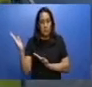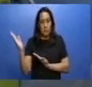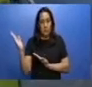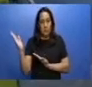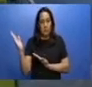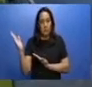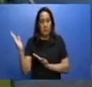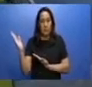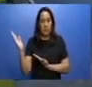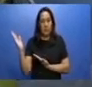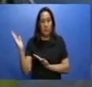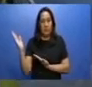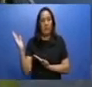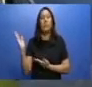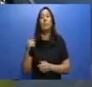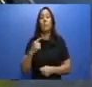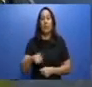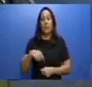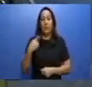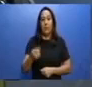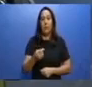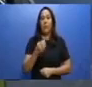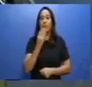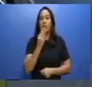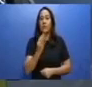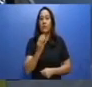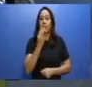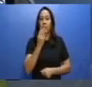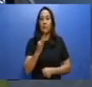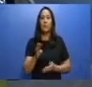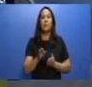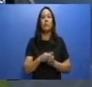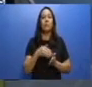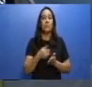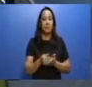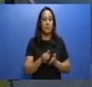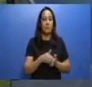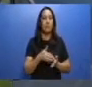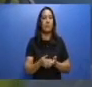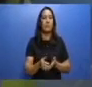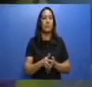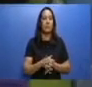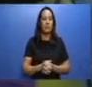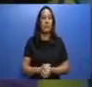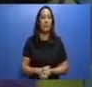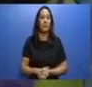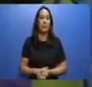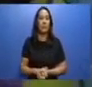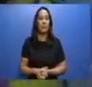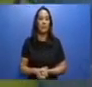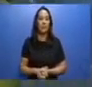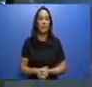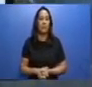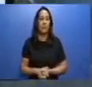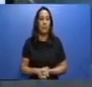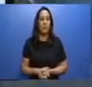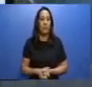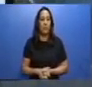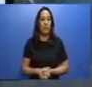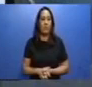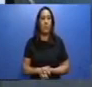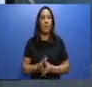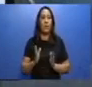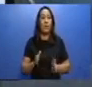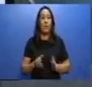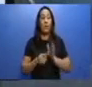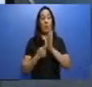encontrou. E depois eu venho com o lápis de cor e pinto, tá bom? Agora que a professora já mostrou